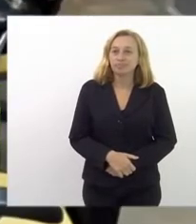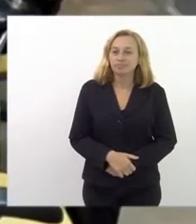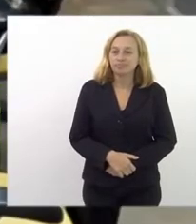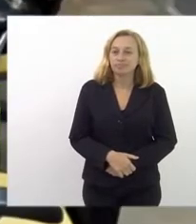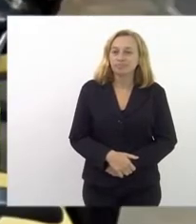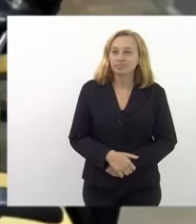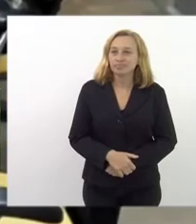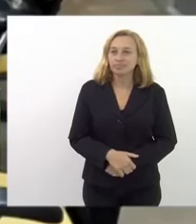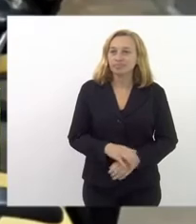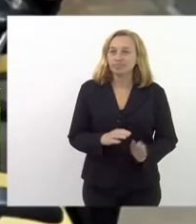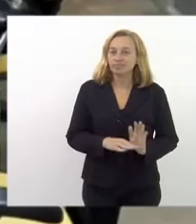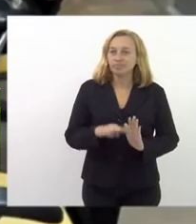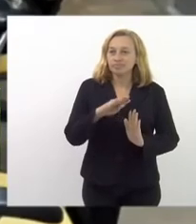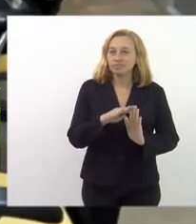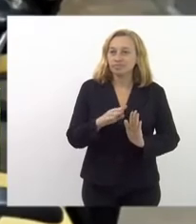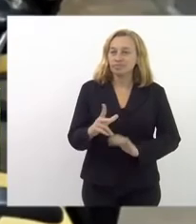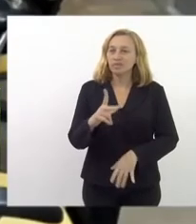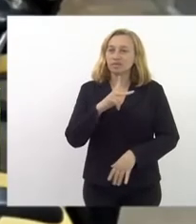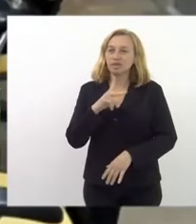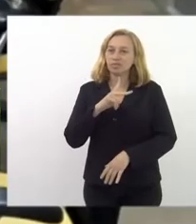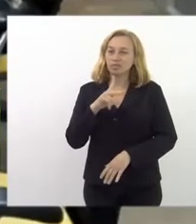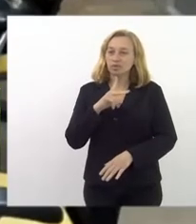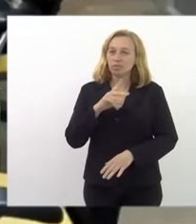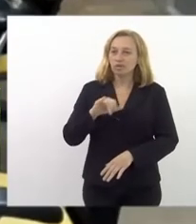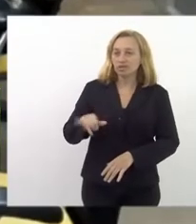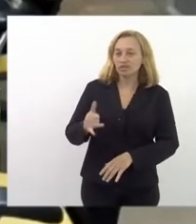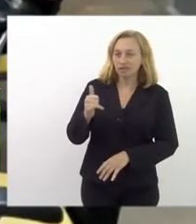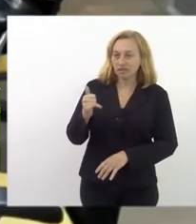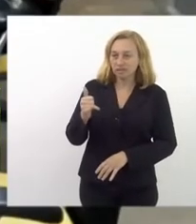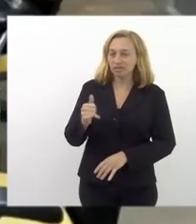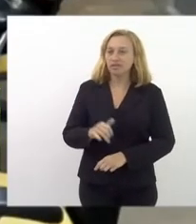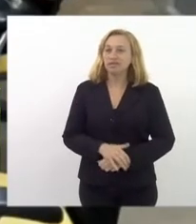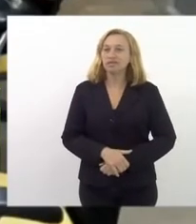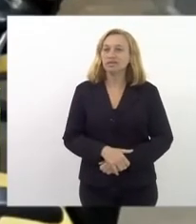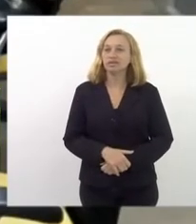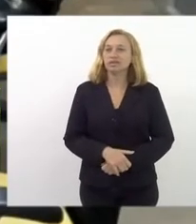subiu em função da própria inflação, né? E